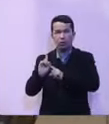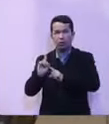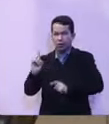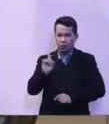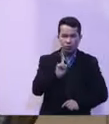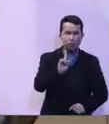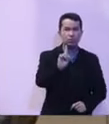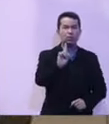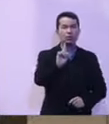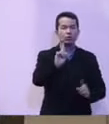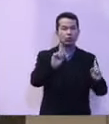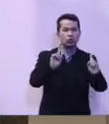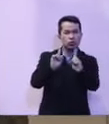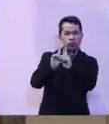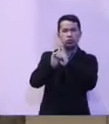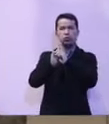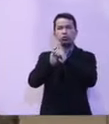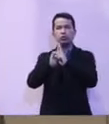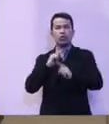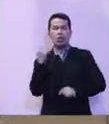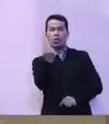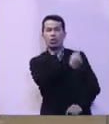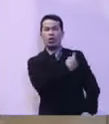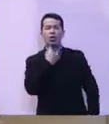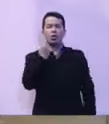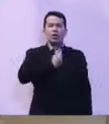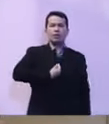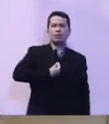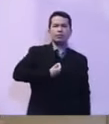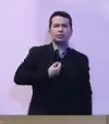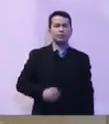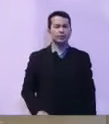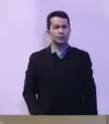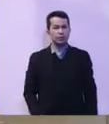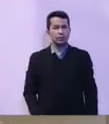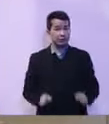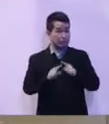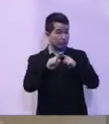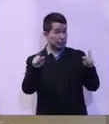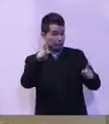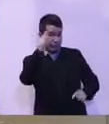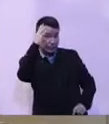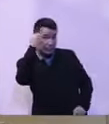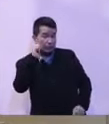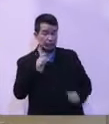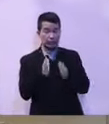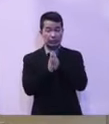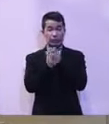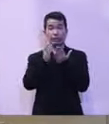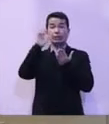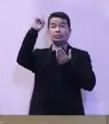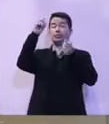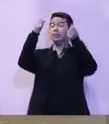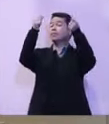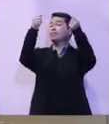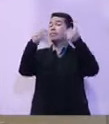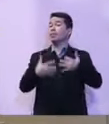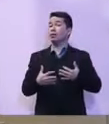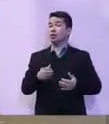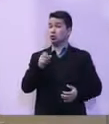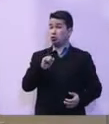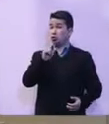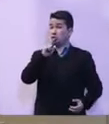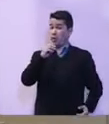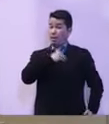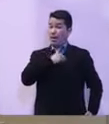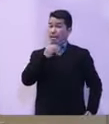a morte. E é por isso que a gente morre, porque quando Adão pecou, Deus tinha dito para ele: olha, no dia que você comer desse